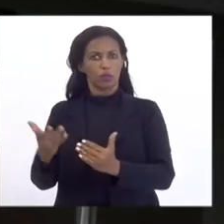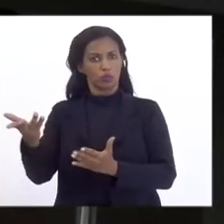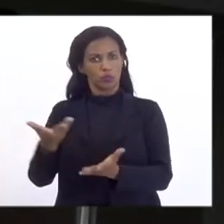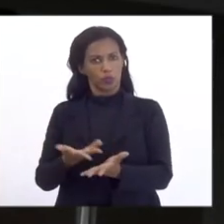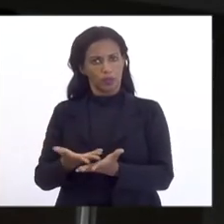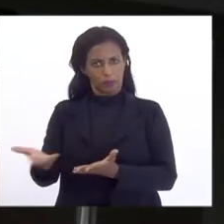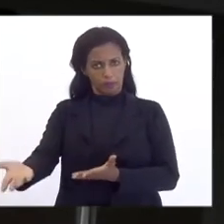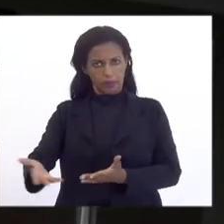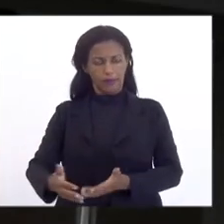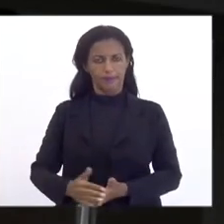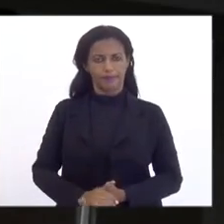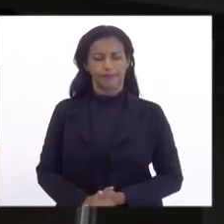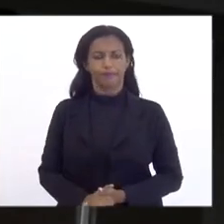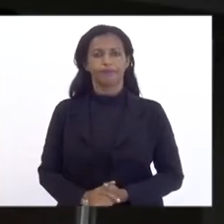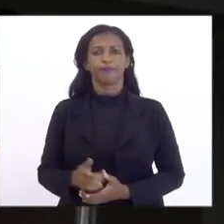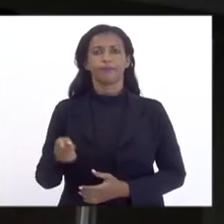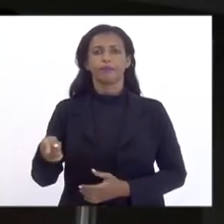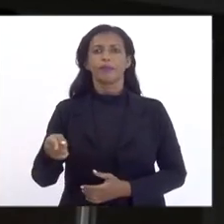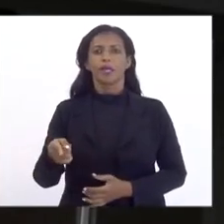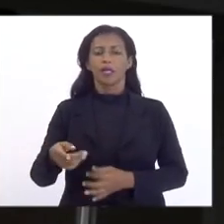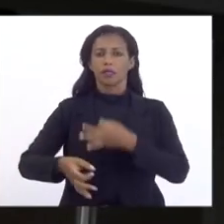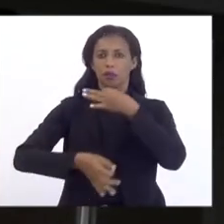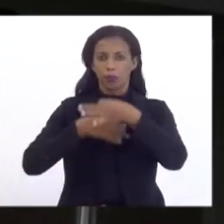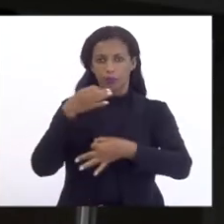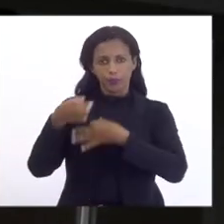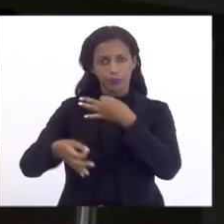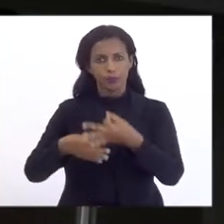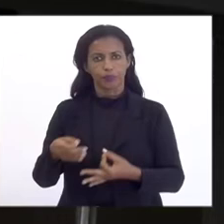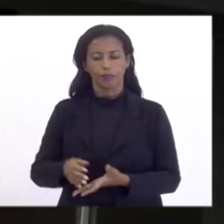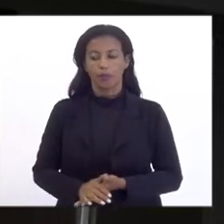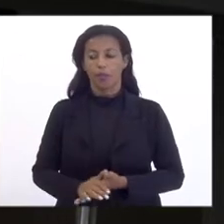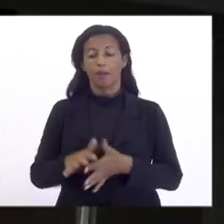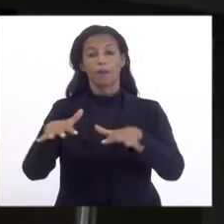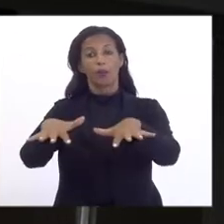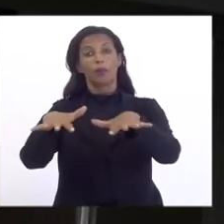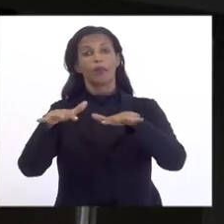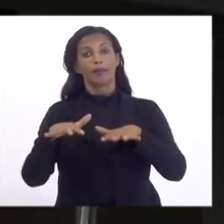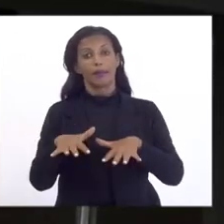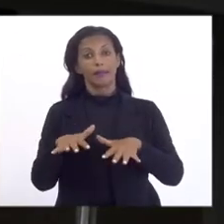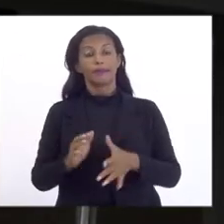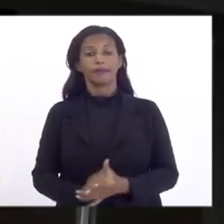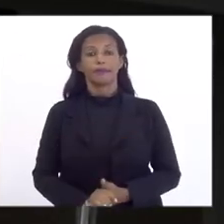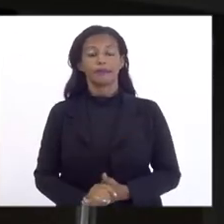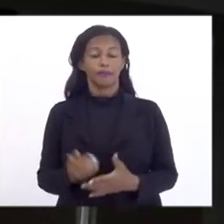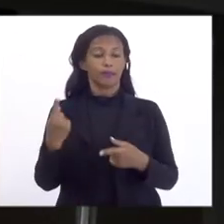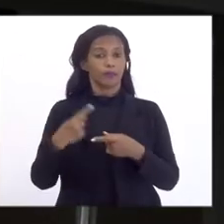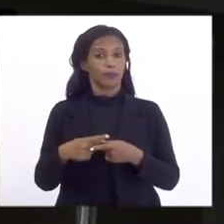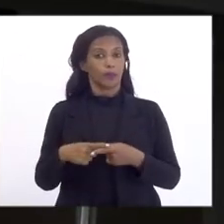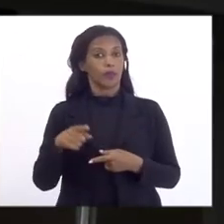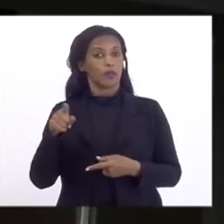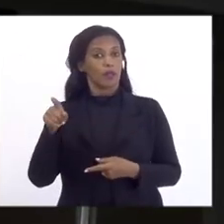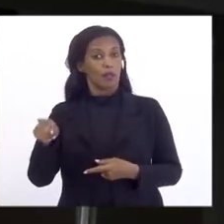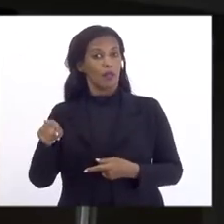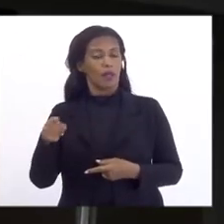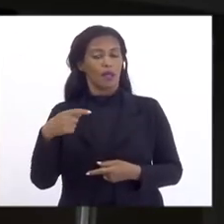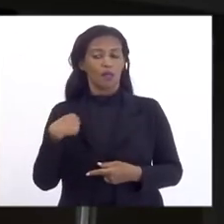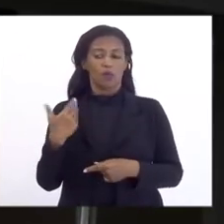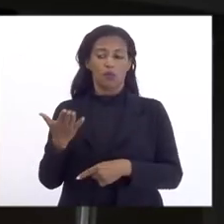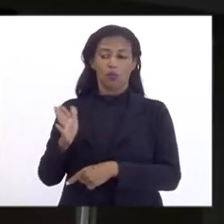encaminha essa questão para o plenário. Plenário. Porque lá eu vou